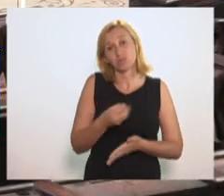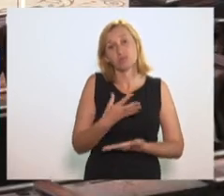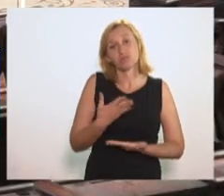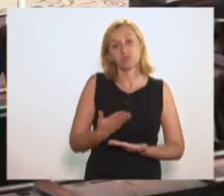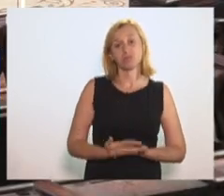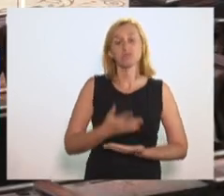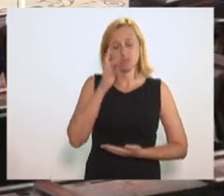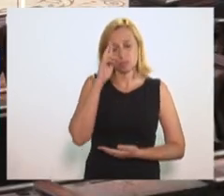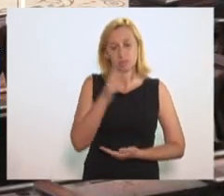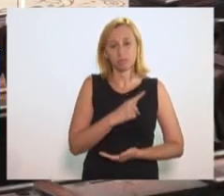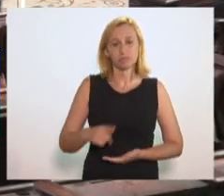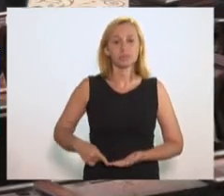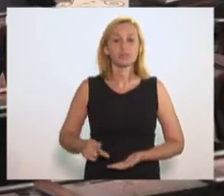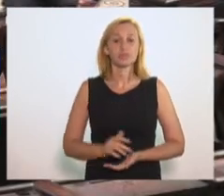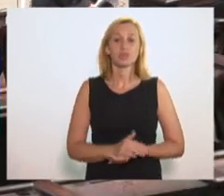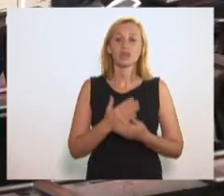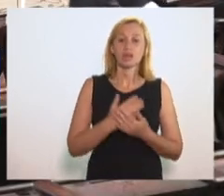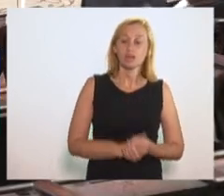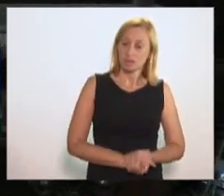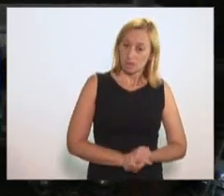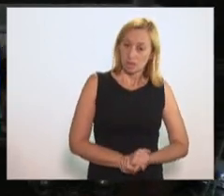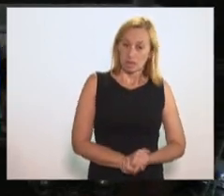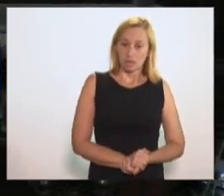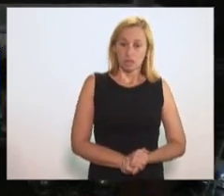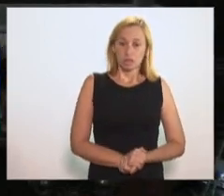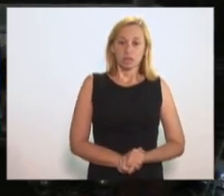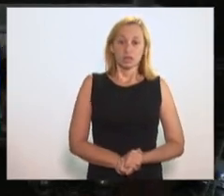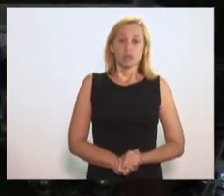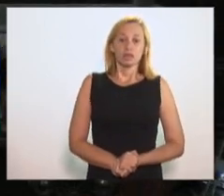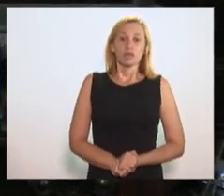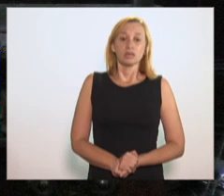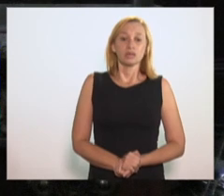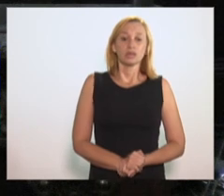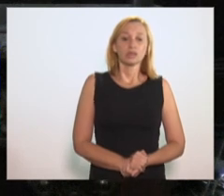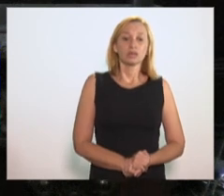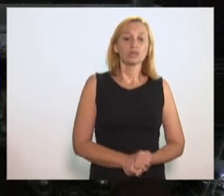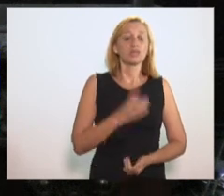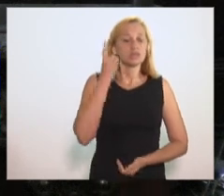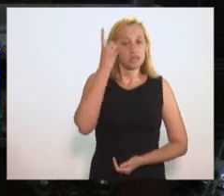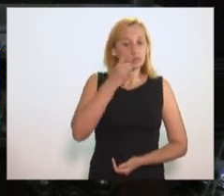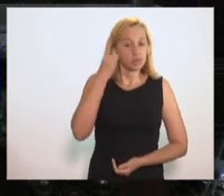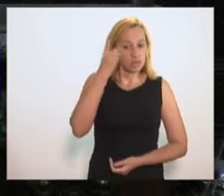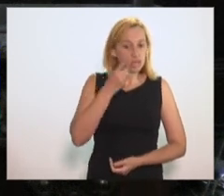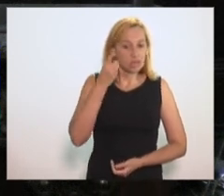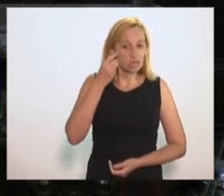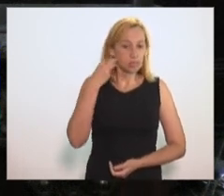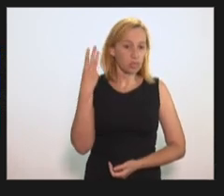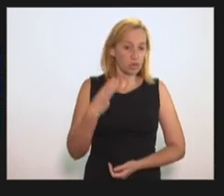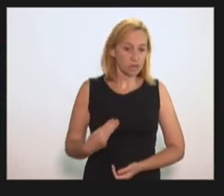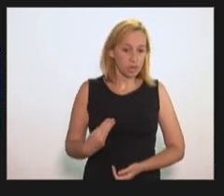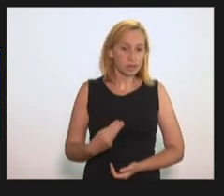para a declaração de voto deputada Mônica Francisco